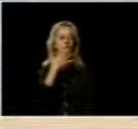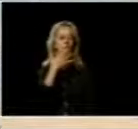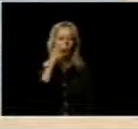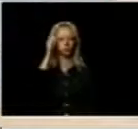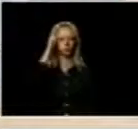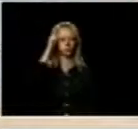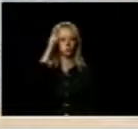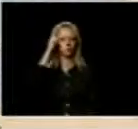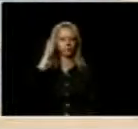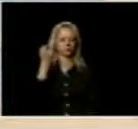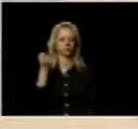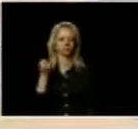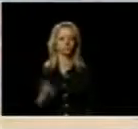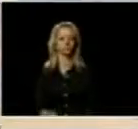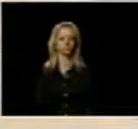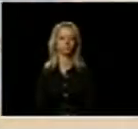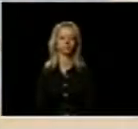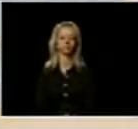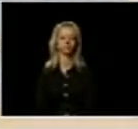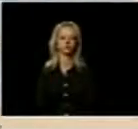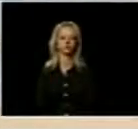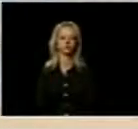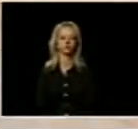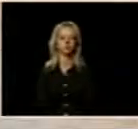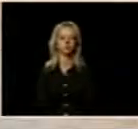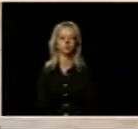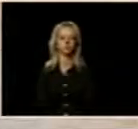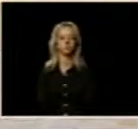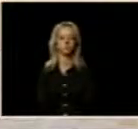Taubaté. Aliás, nós estamos de luto em Taubaté, rapaz.